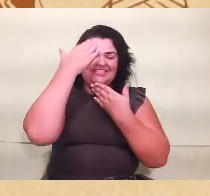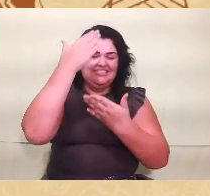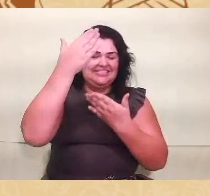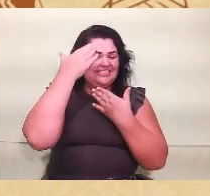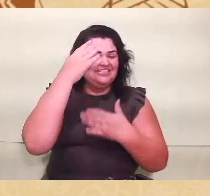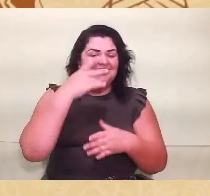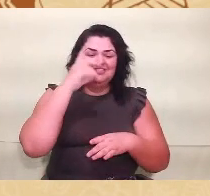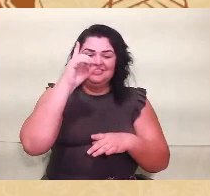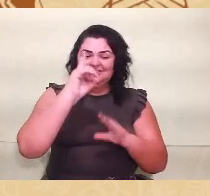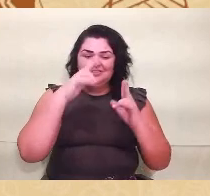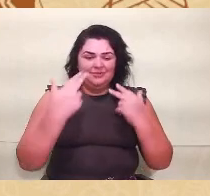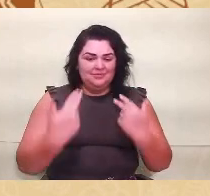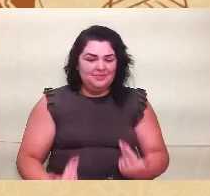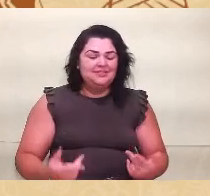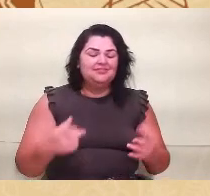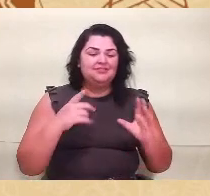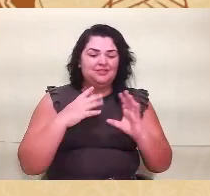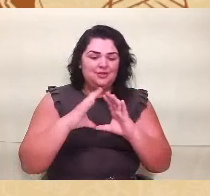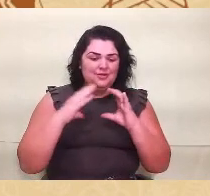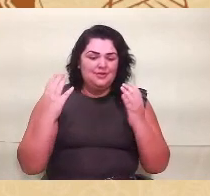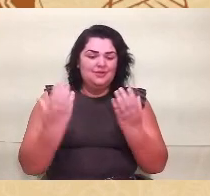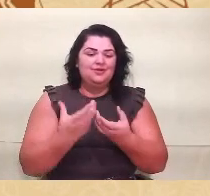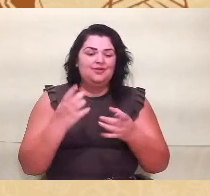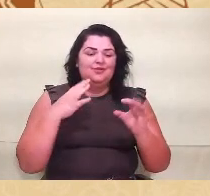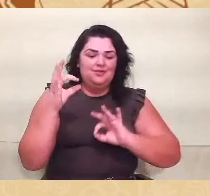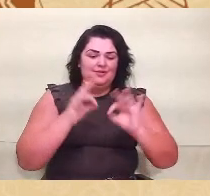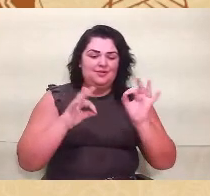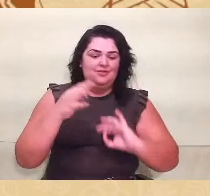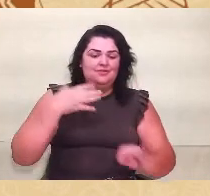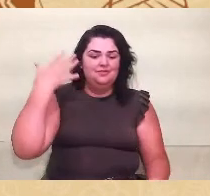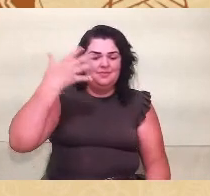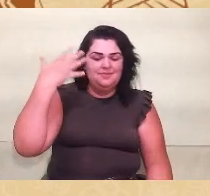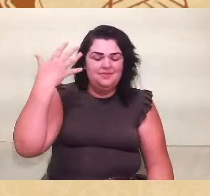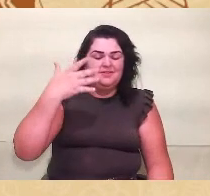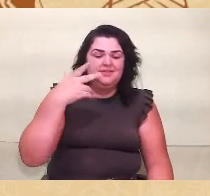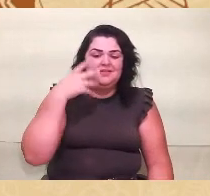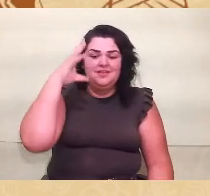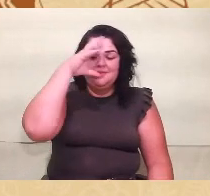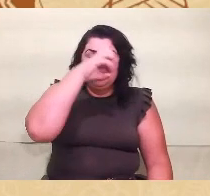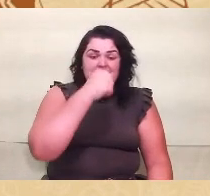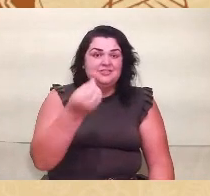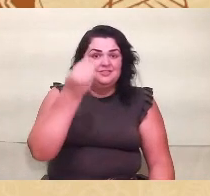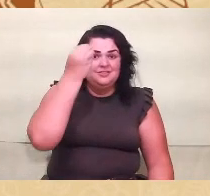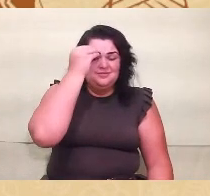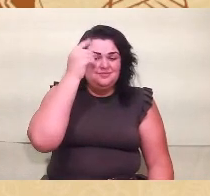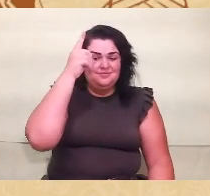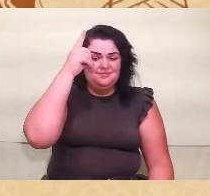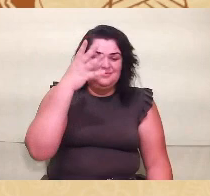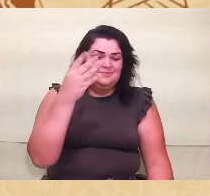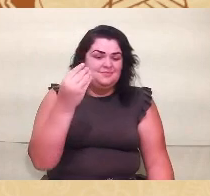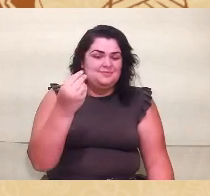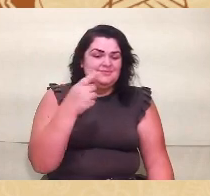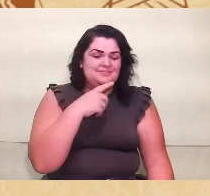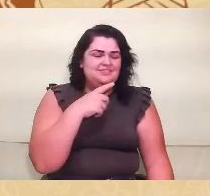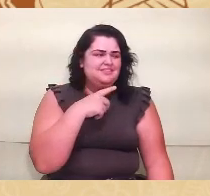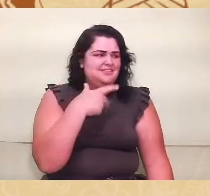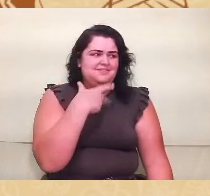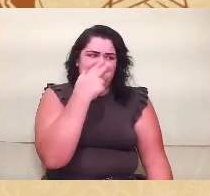do Conselho por ter organizado esse seminário, porque eu aprendo muitíssimo. Eu estou conhecendo o tamanho da minha ignorância, na